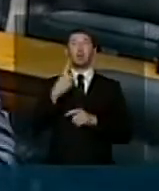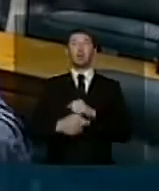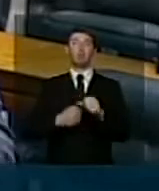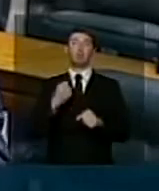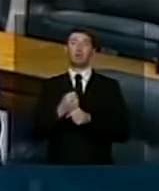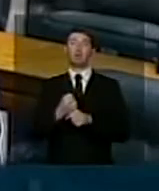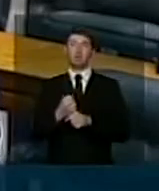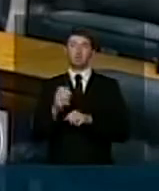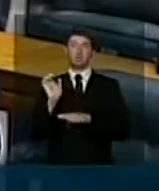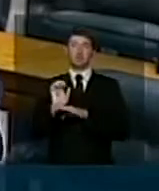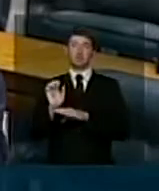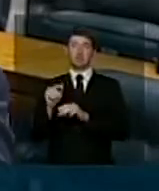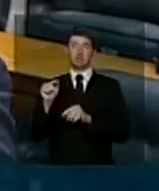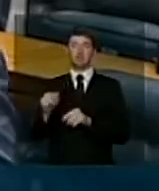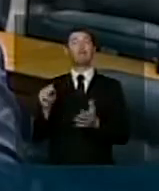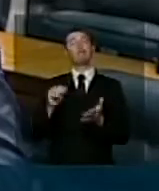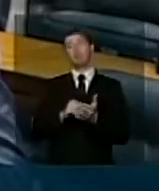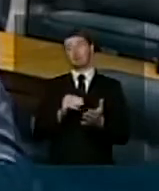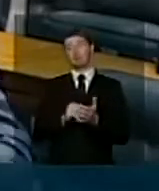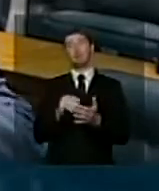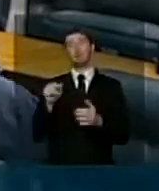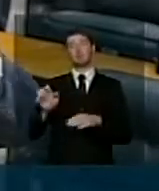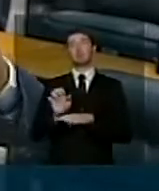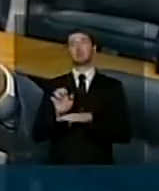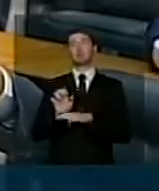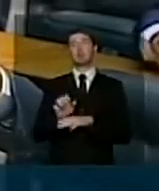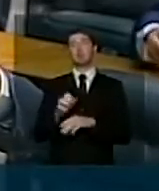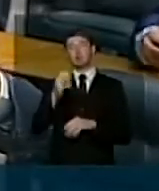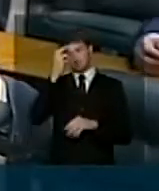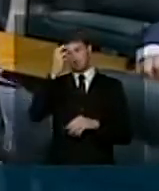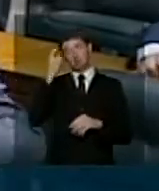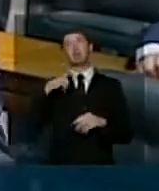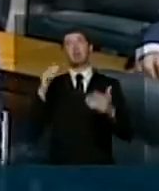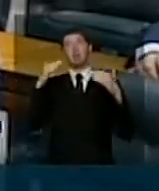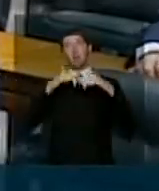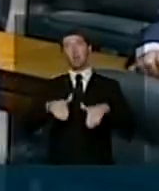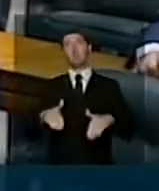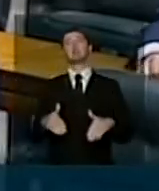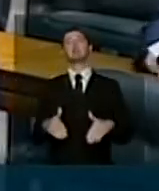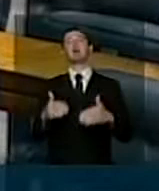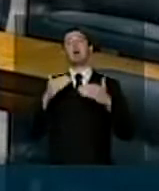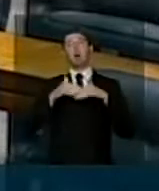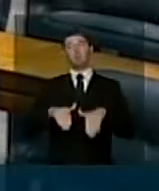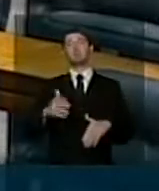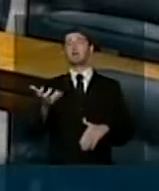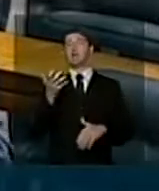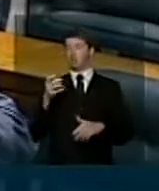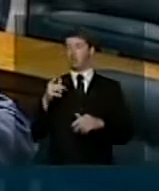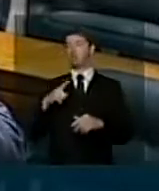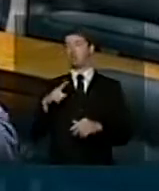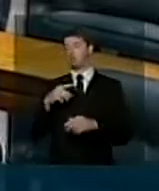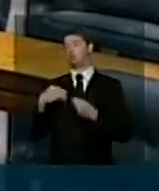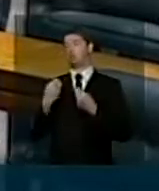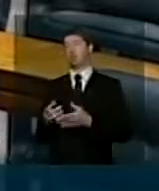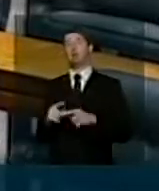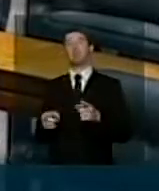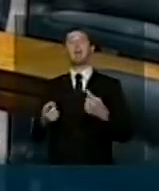Santa Catarina, o nosso estado, o estado que eu defendo e que Vossa Excelência também defende, deixará, e o deputado Décio e tantos outros companheiros